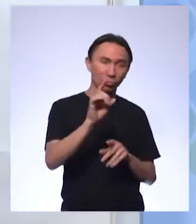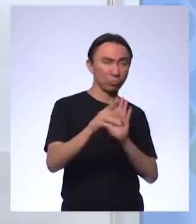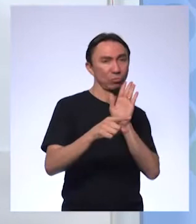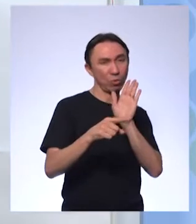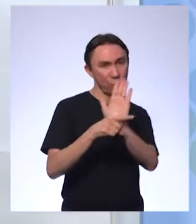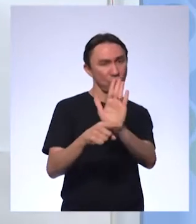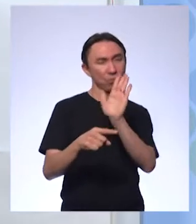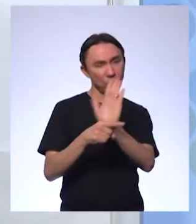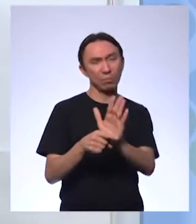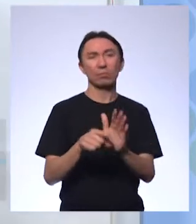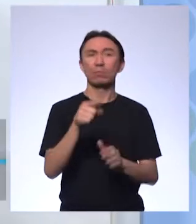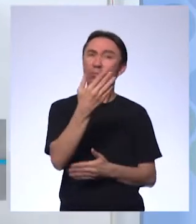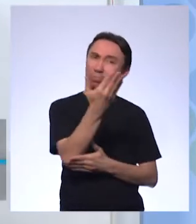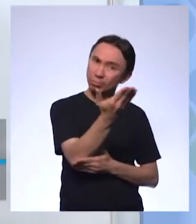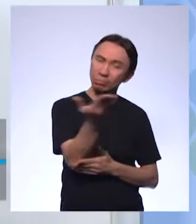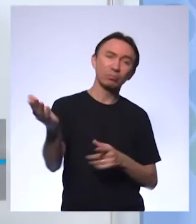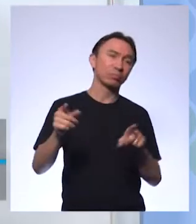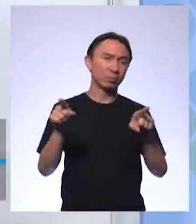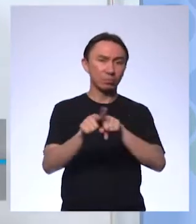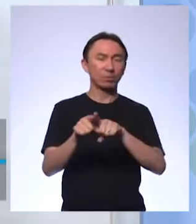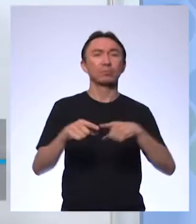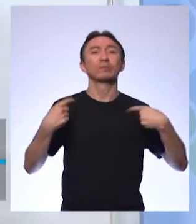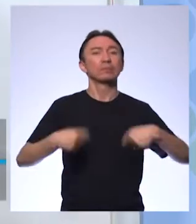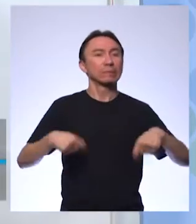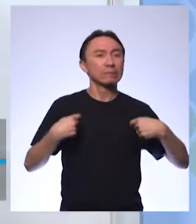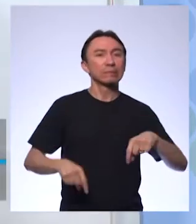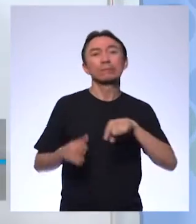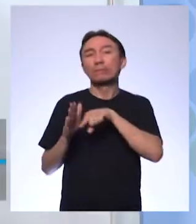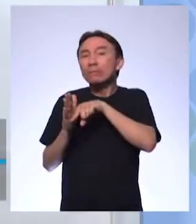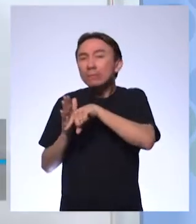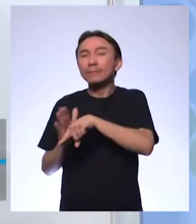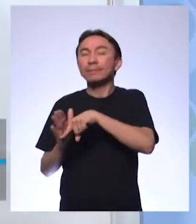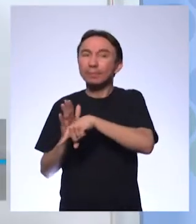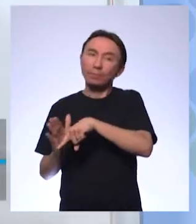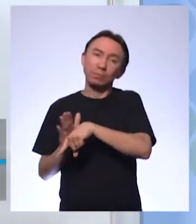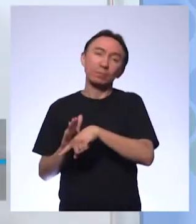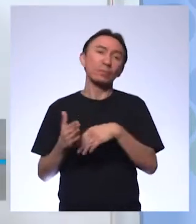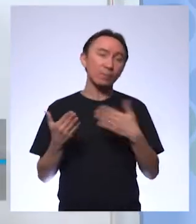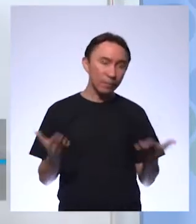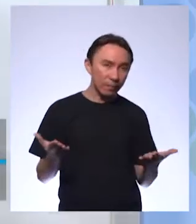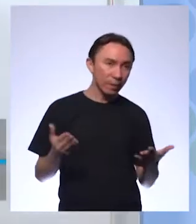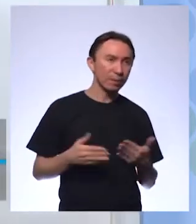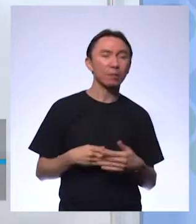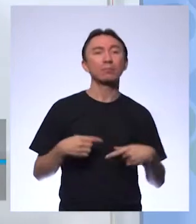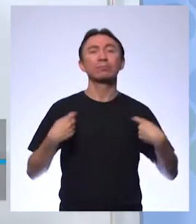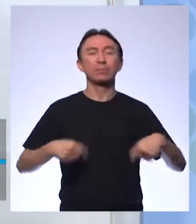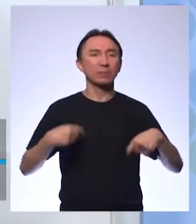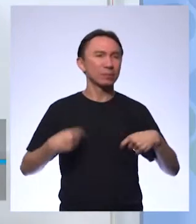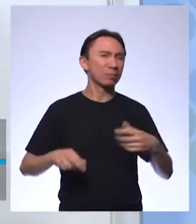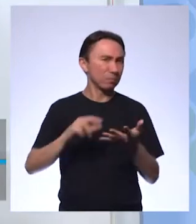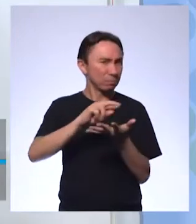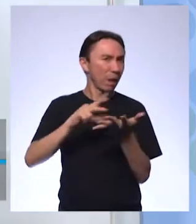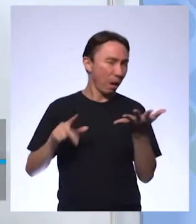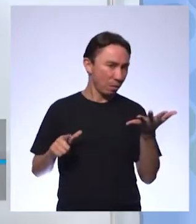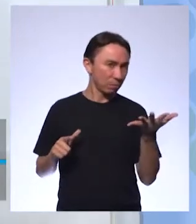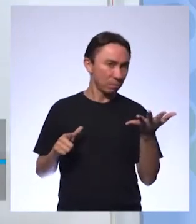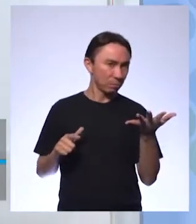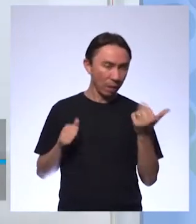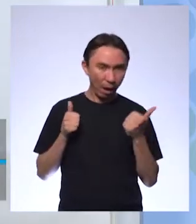parte aí pesquisando, tal, porque o conhecimento ele se constrói dessa forma, né? Várias vertentes aí. Muito